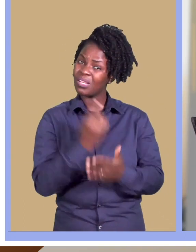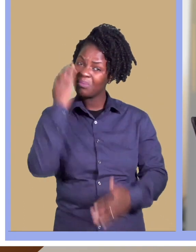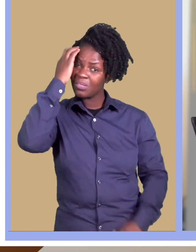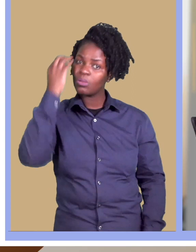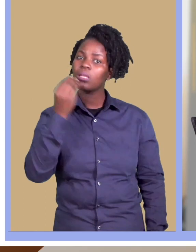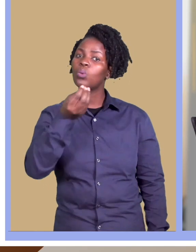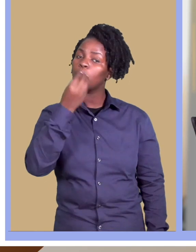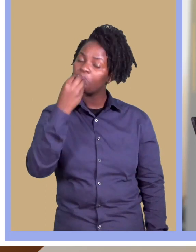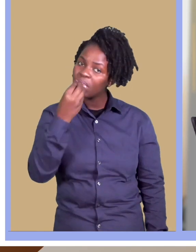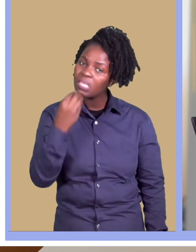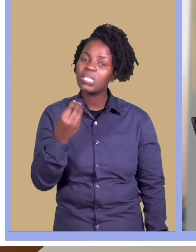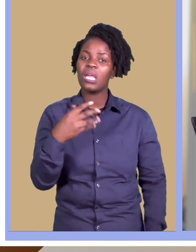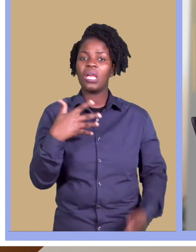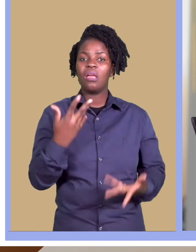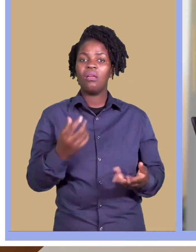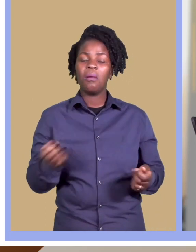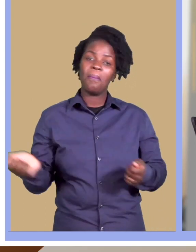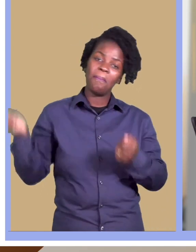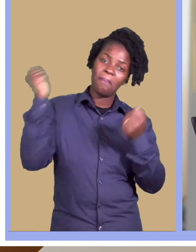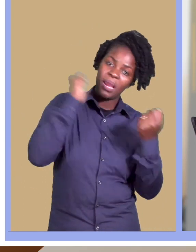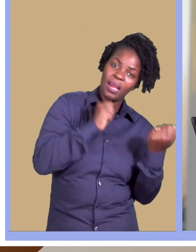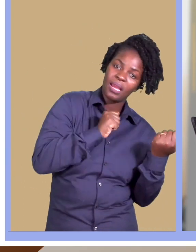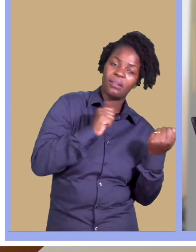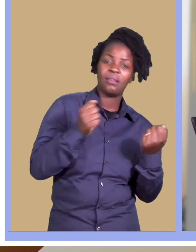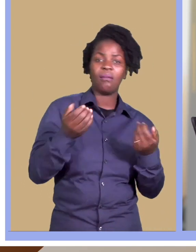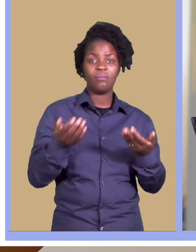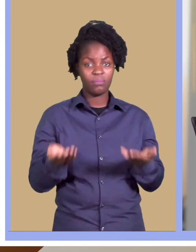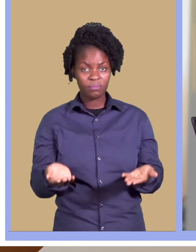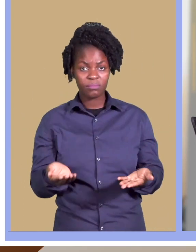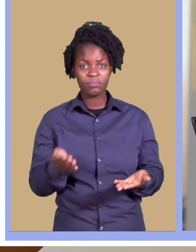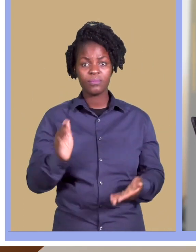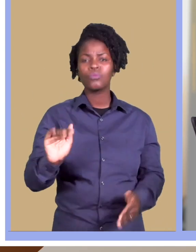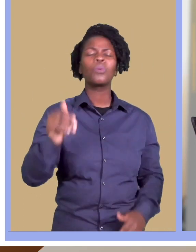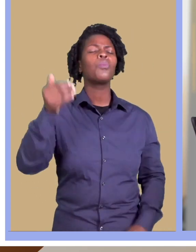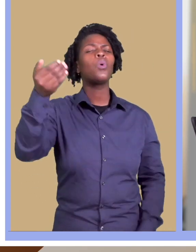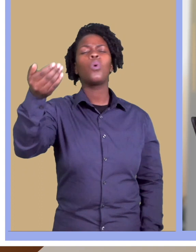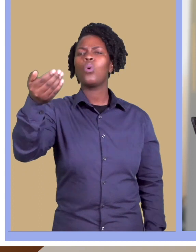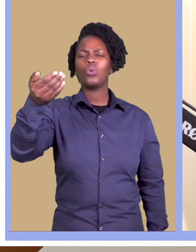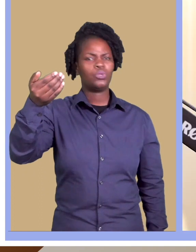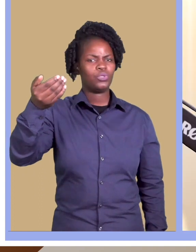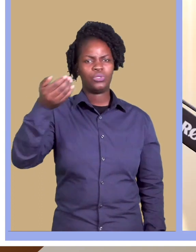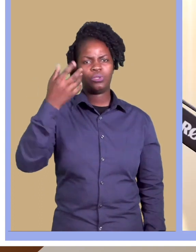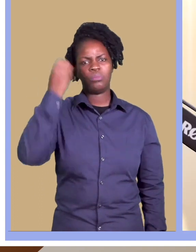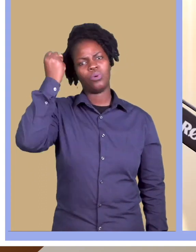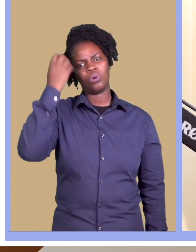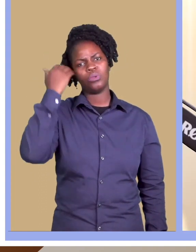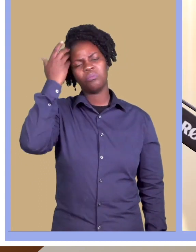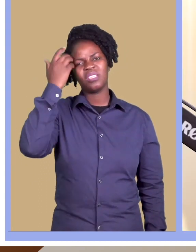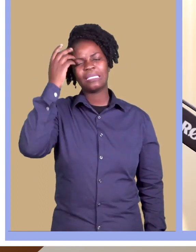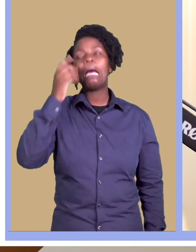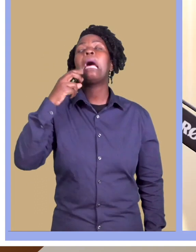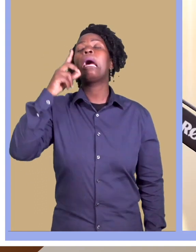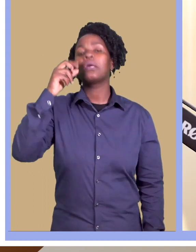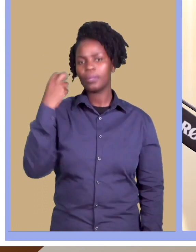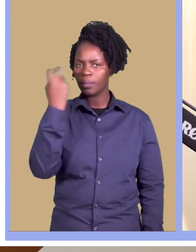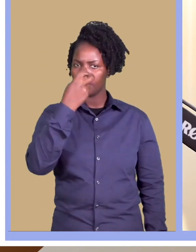têm. Então, e busca-se, a partir dos recursos locais, as alternativas possíveis para garantir que